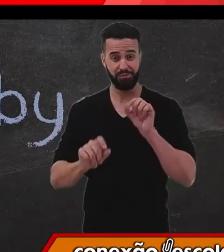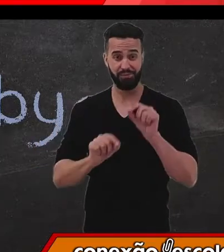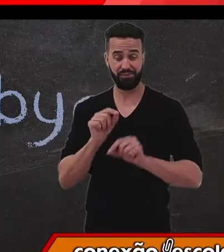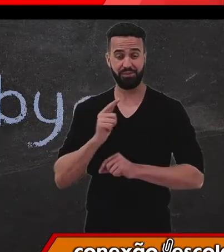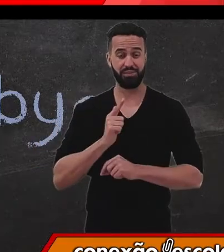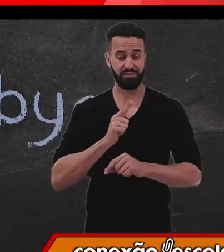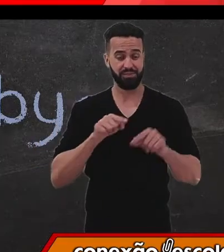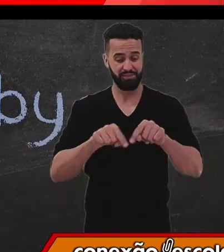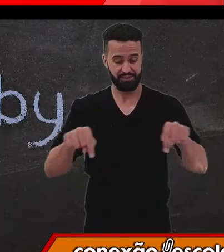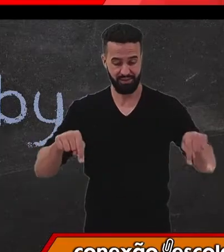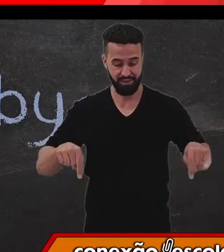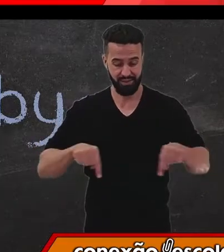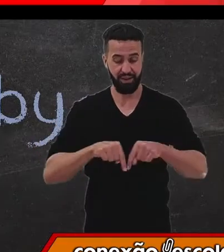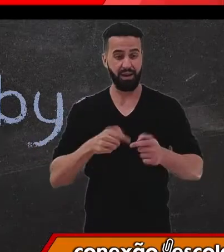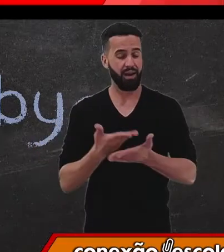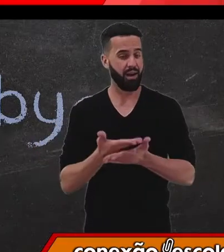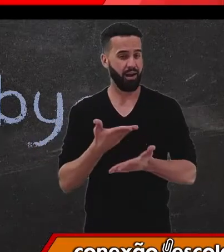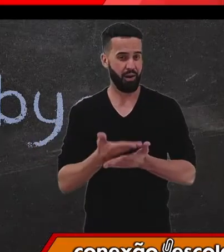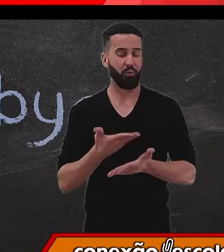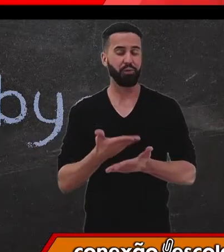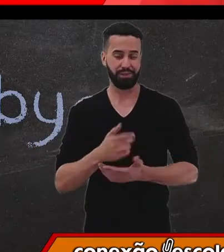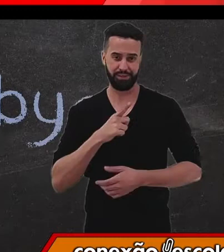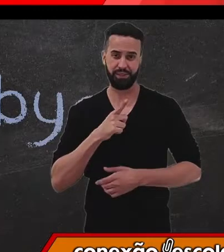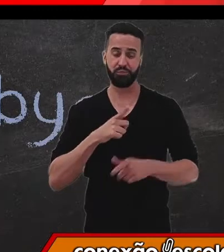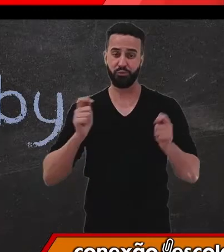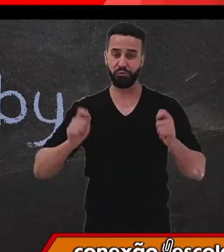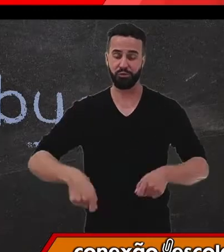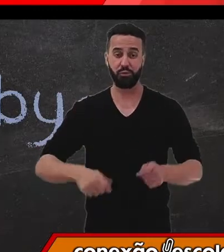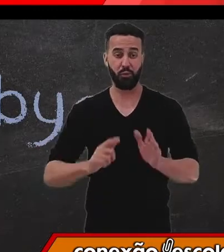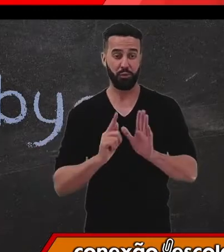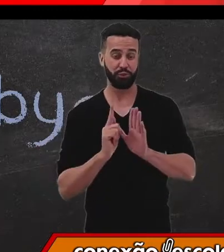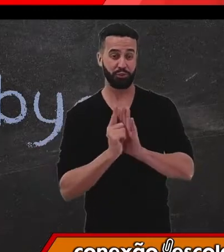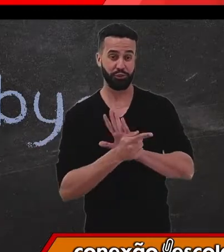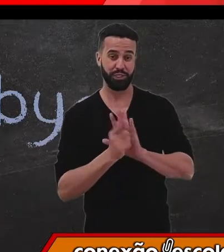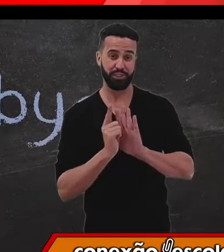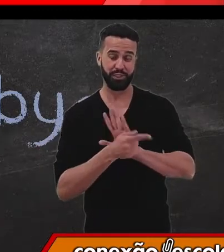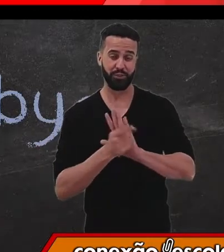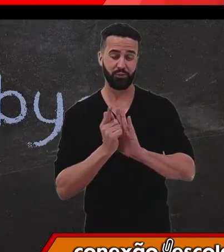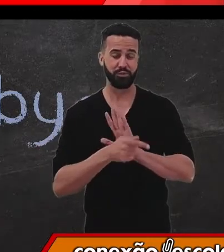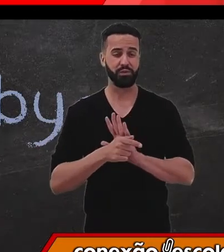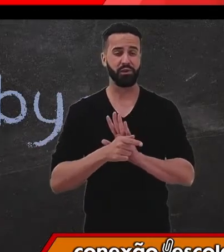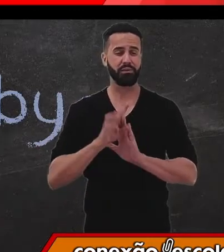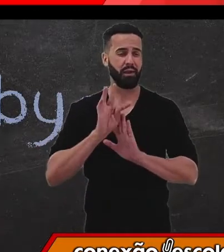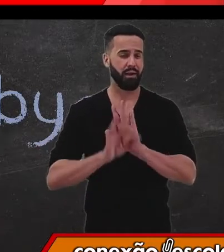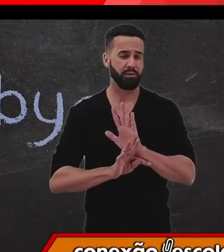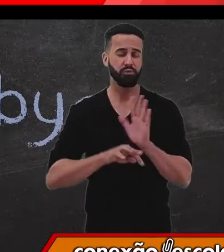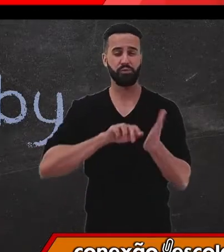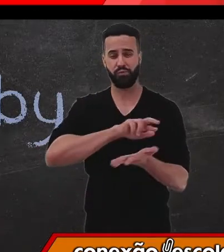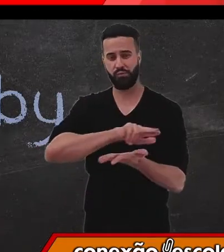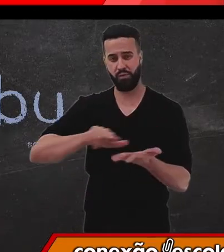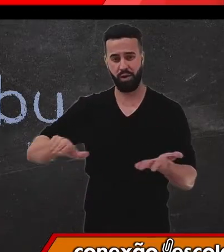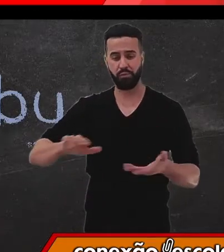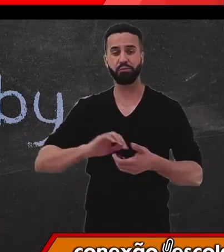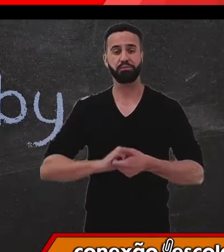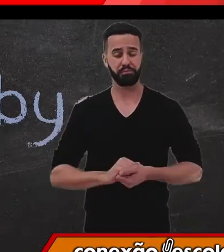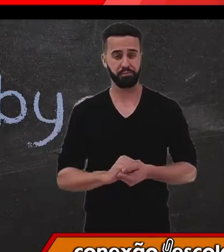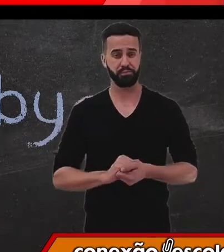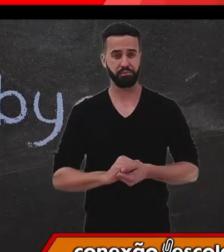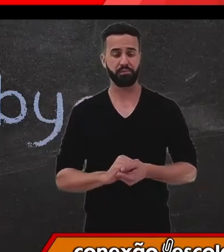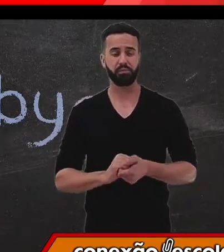na sala de aula em diversos gêneros textuais. Professor, quais são os